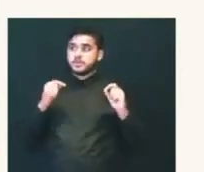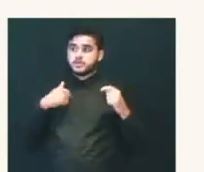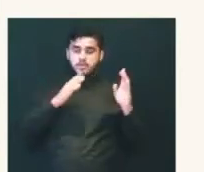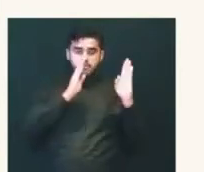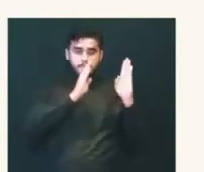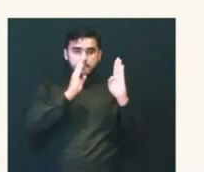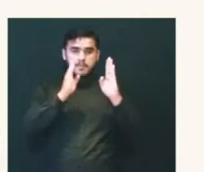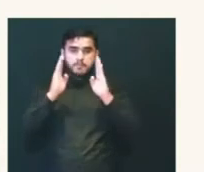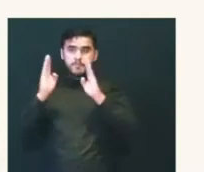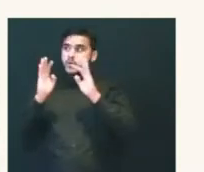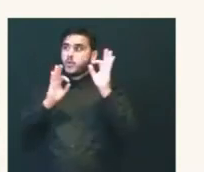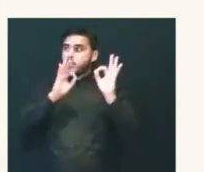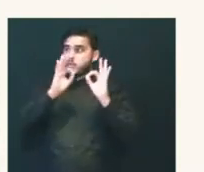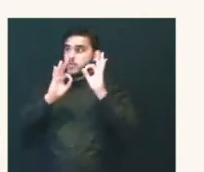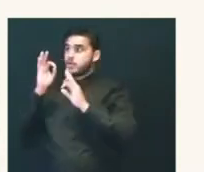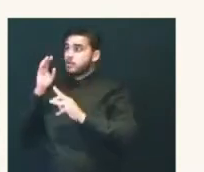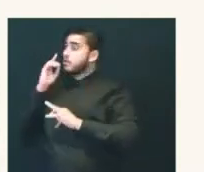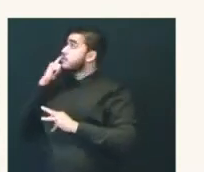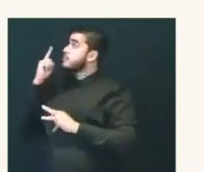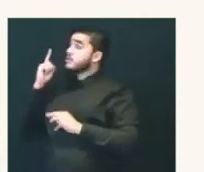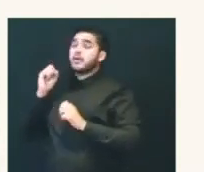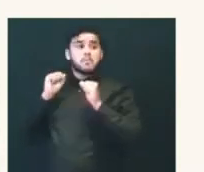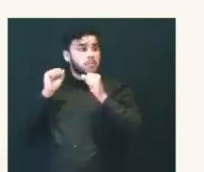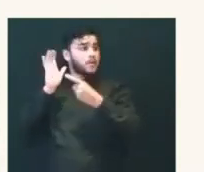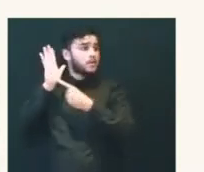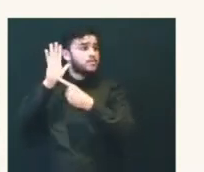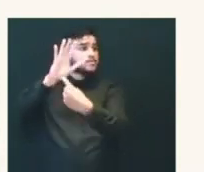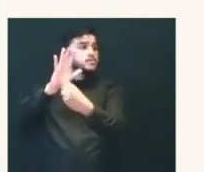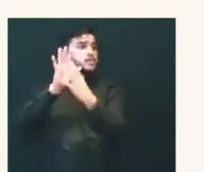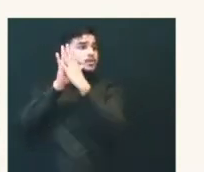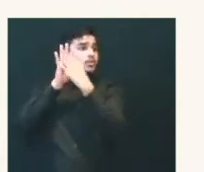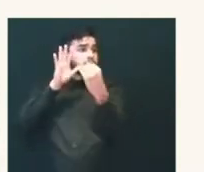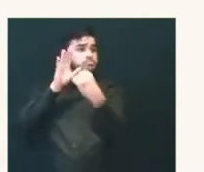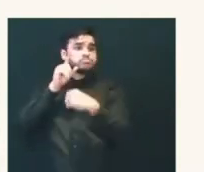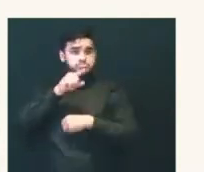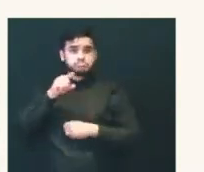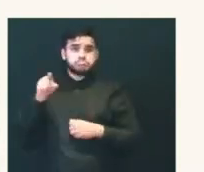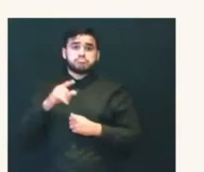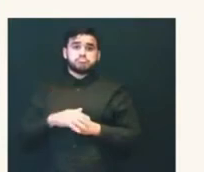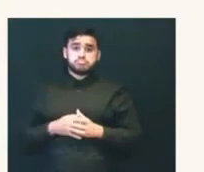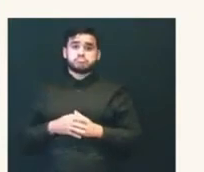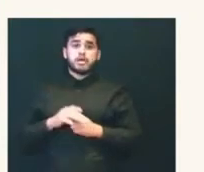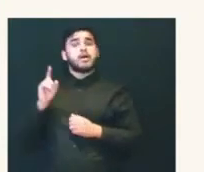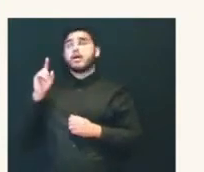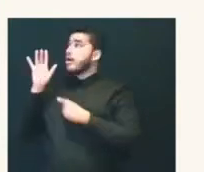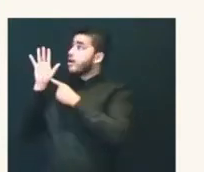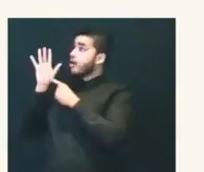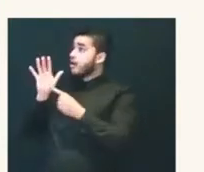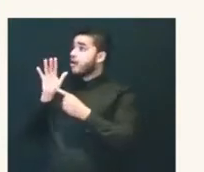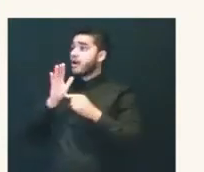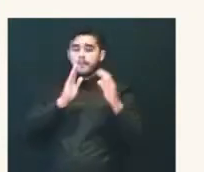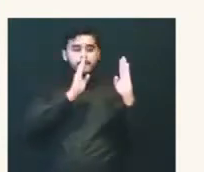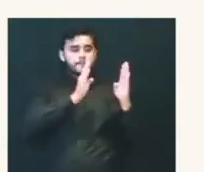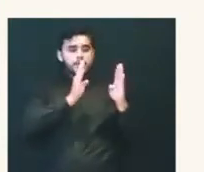trabalhar essa questão do planejamento semanal. É uma coisa que vocês podem colocar em casa também, tá? O que é? É realmente planejar a